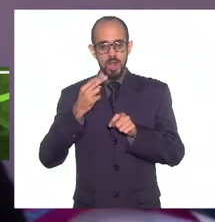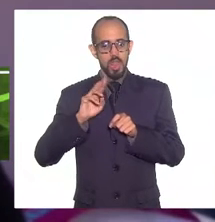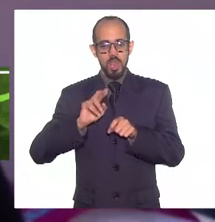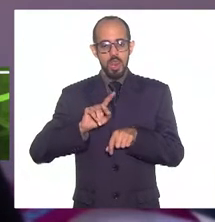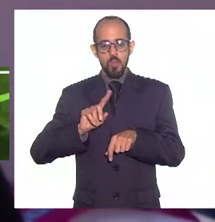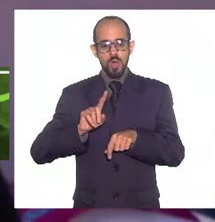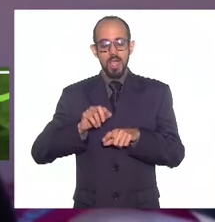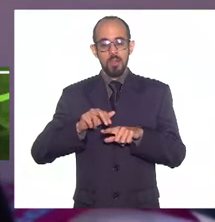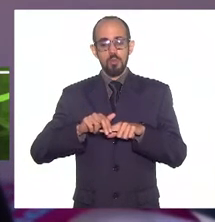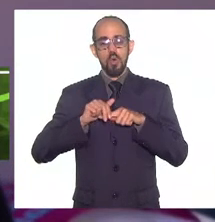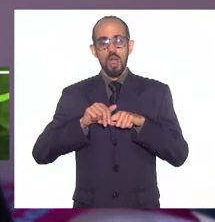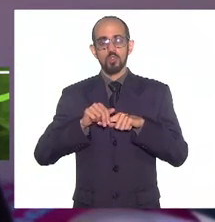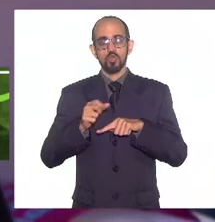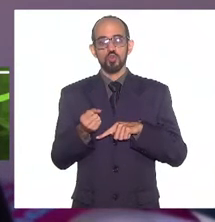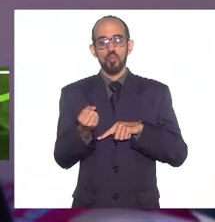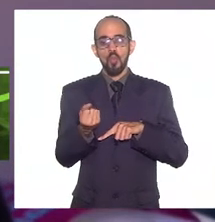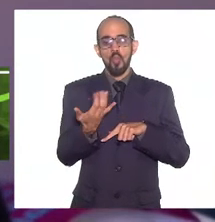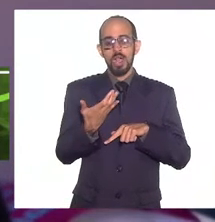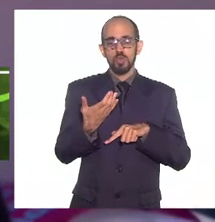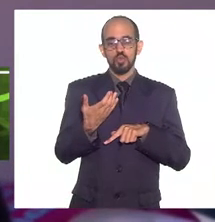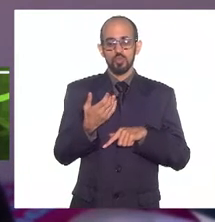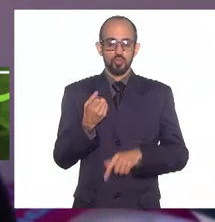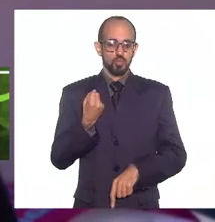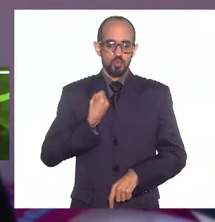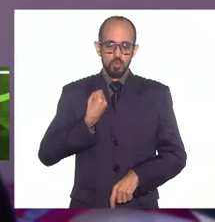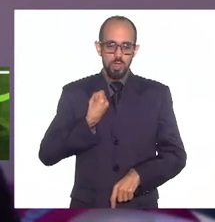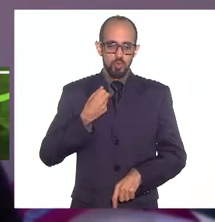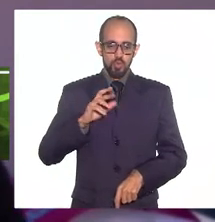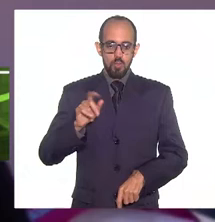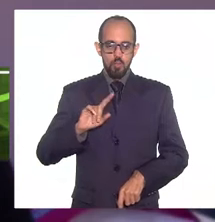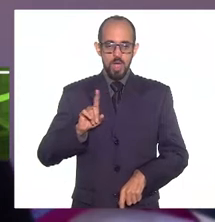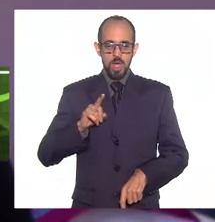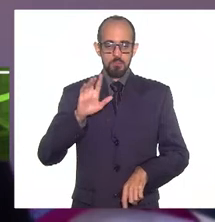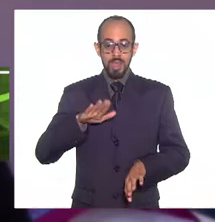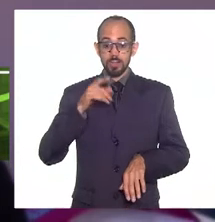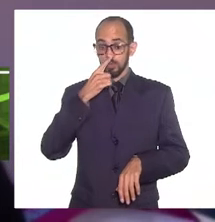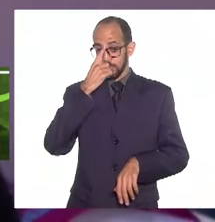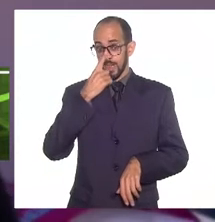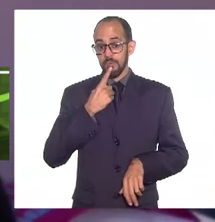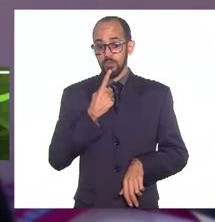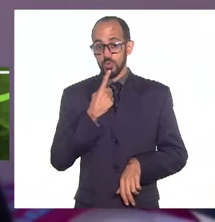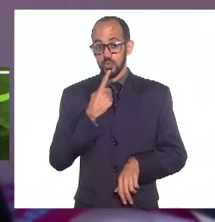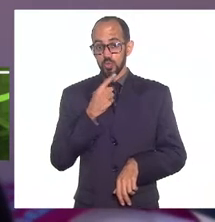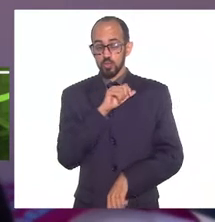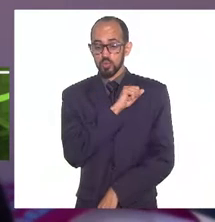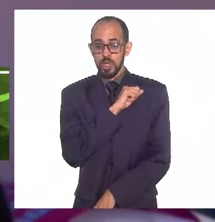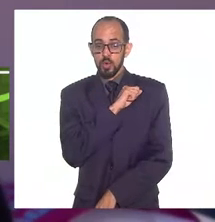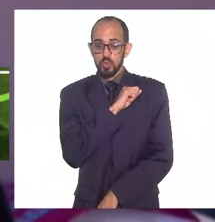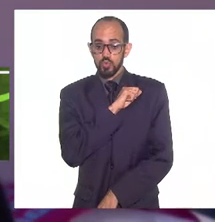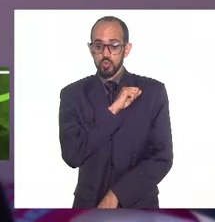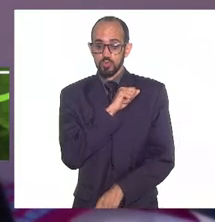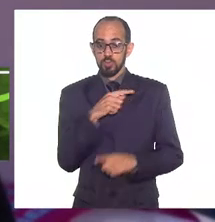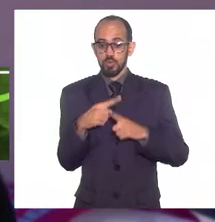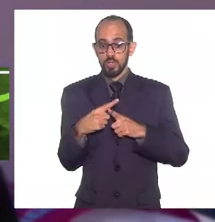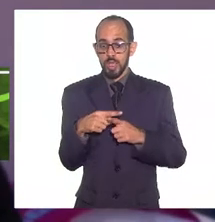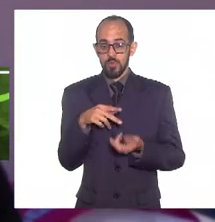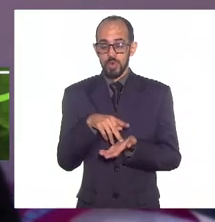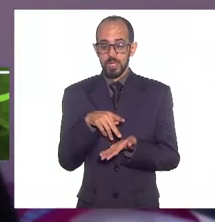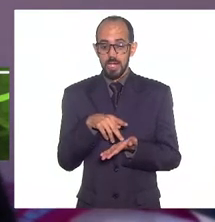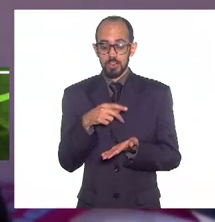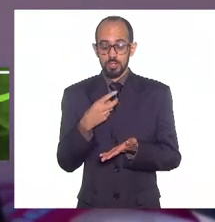questão numérica mas sim no perfil desses alunos porque na verdade nós